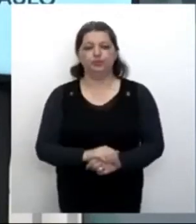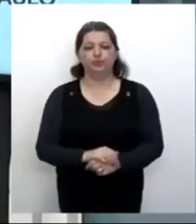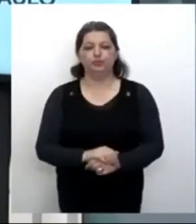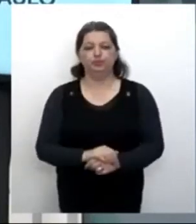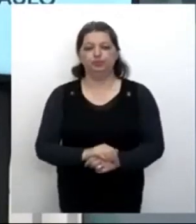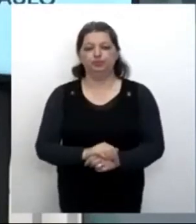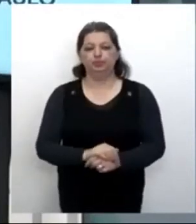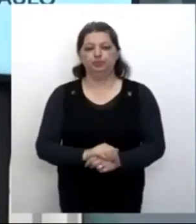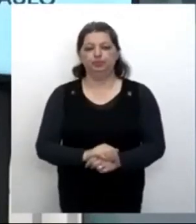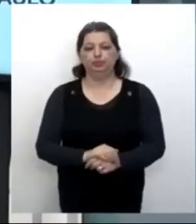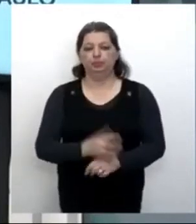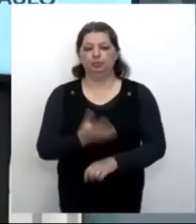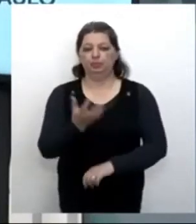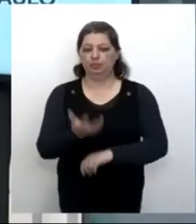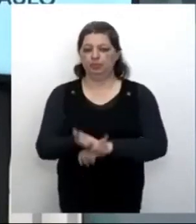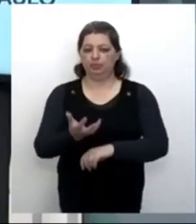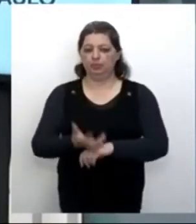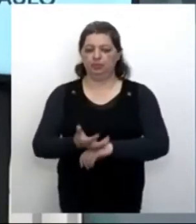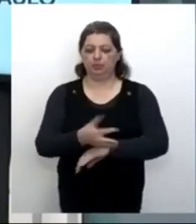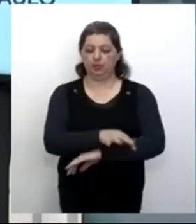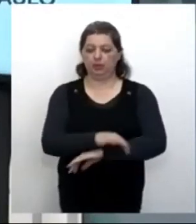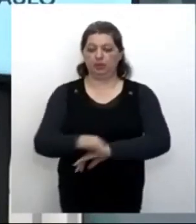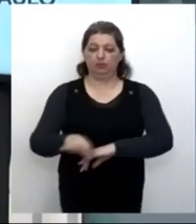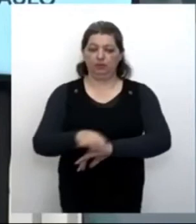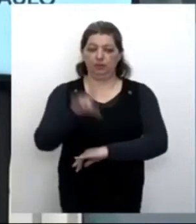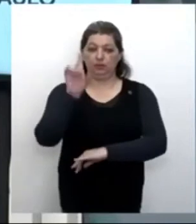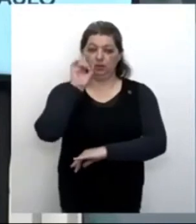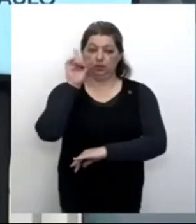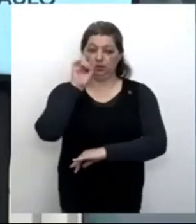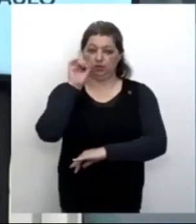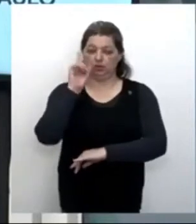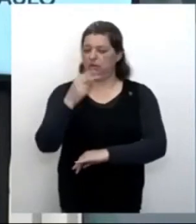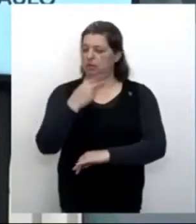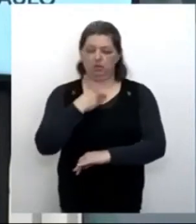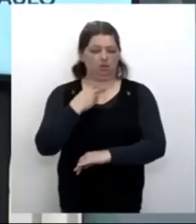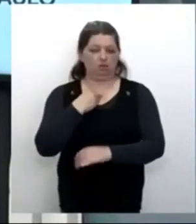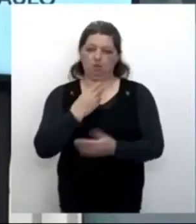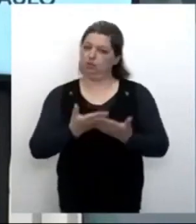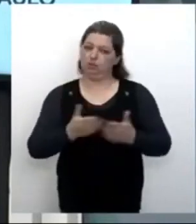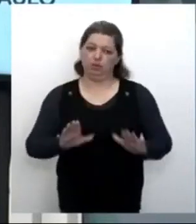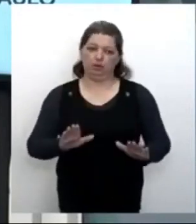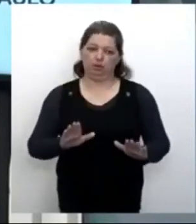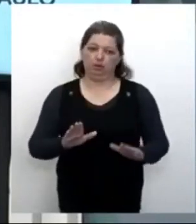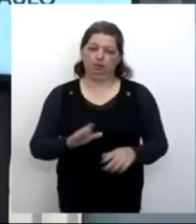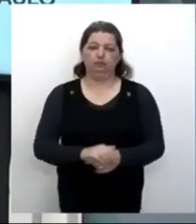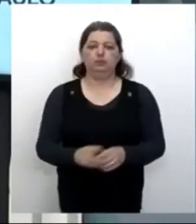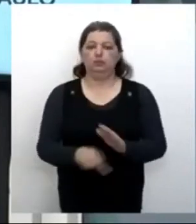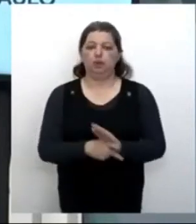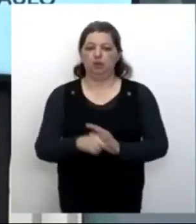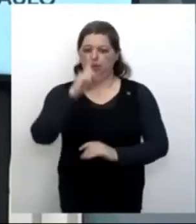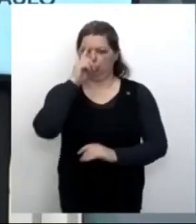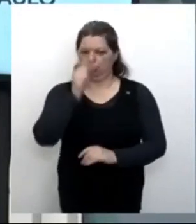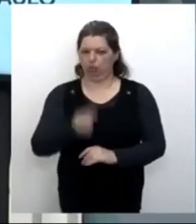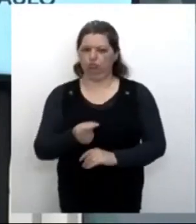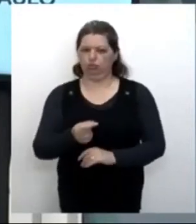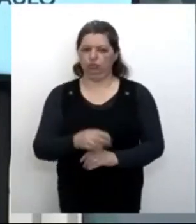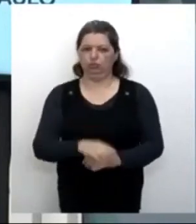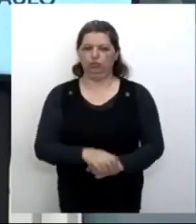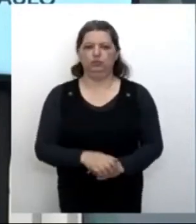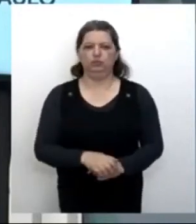física de cada dia. Então não percam nossa aula, a aula do bruxo. Adiciona